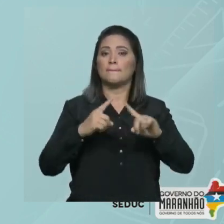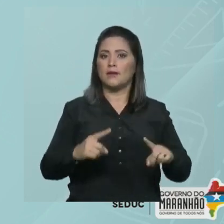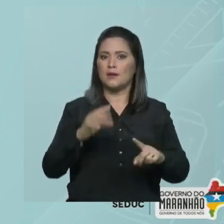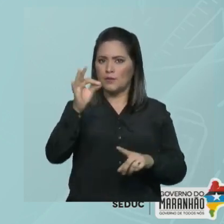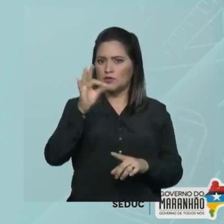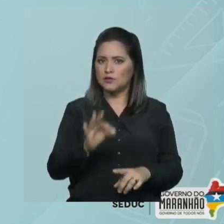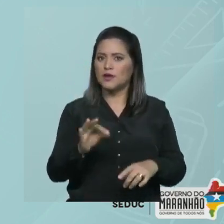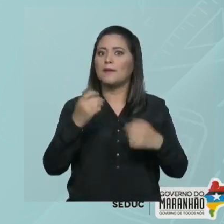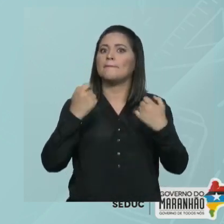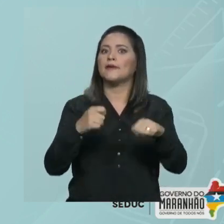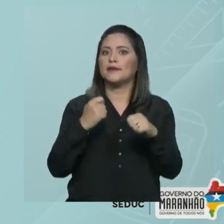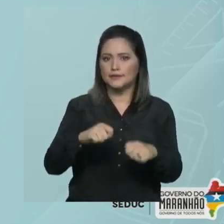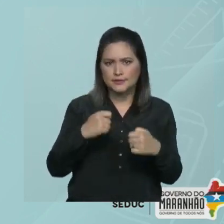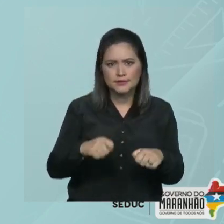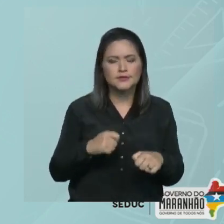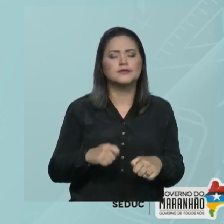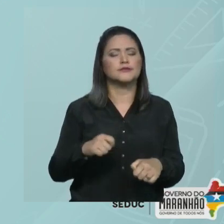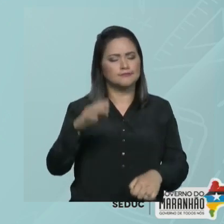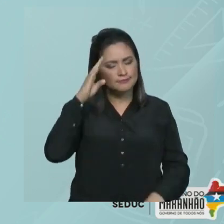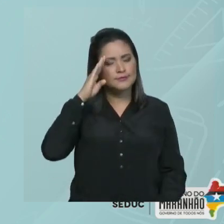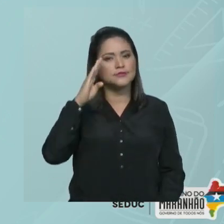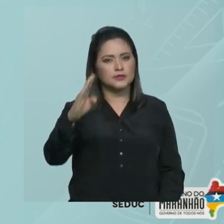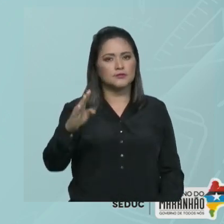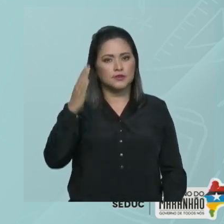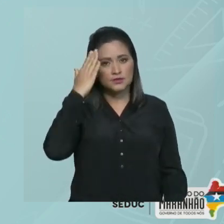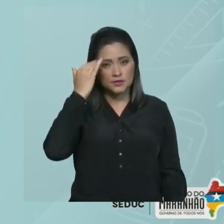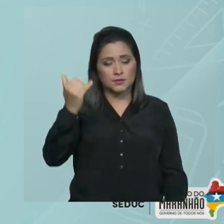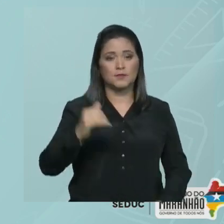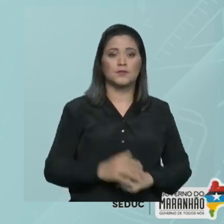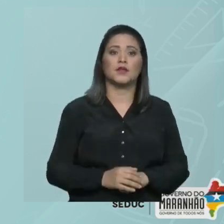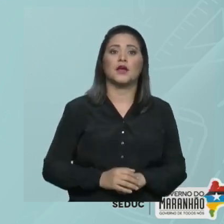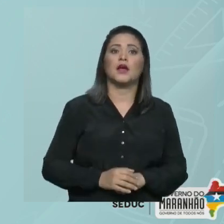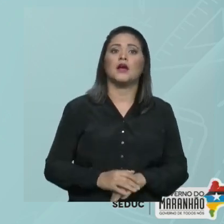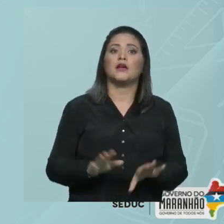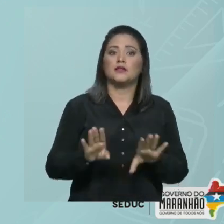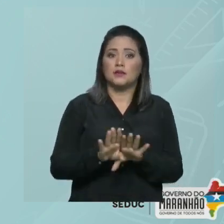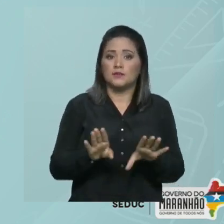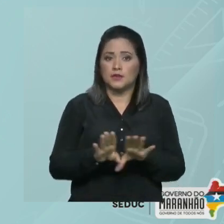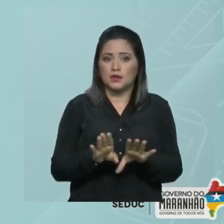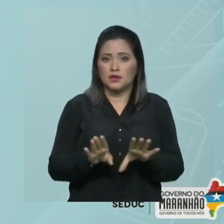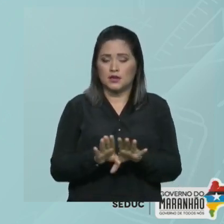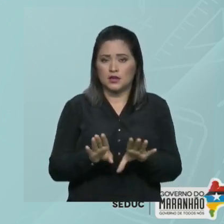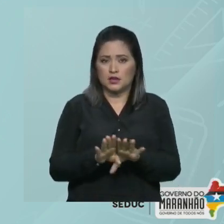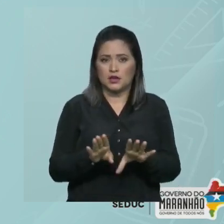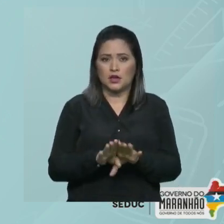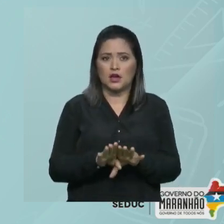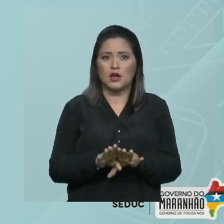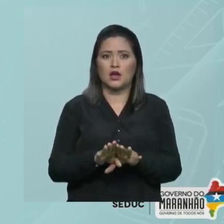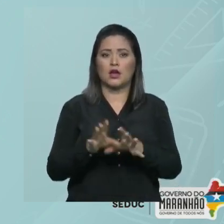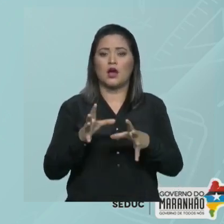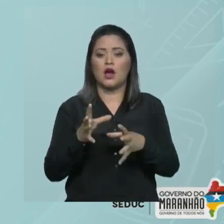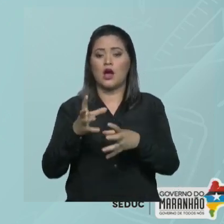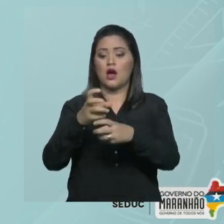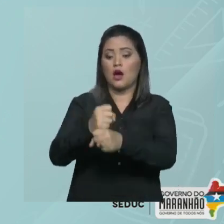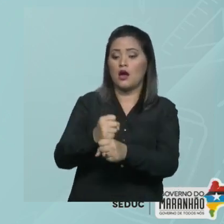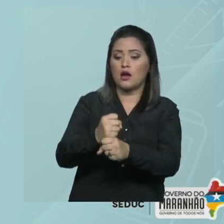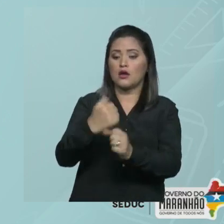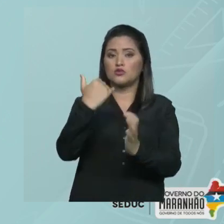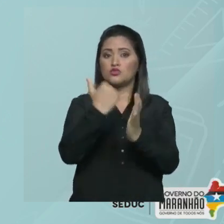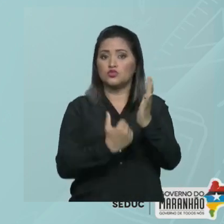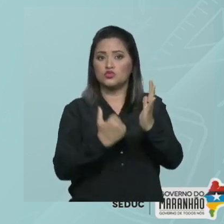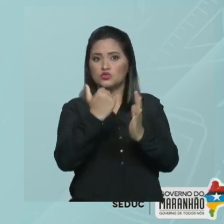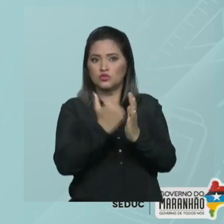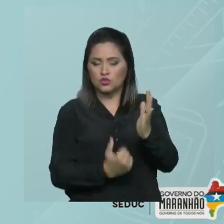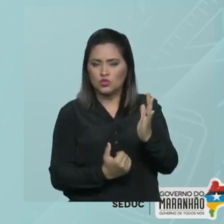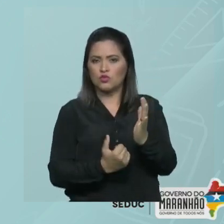Acréscimos e descontos sucessivos, esse é um assunto perigoso. Muita gente erra por detalhes, pegadinhas, e vocês